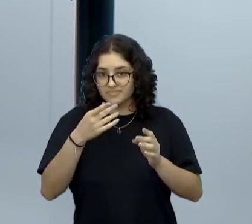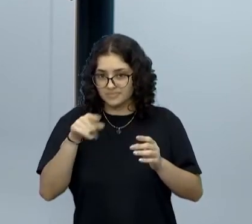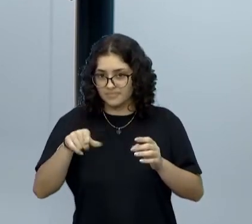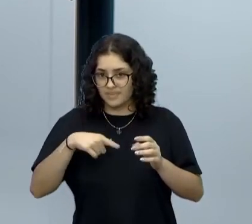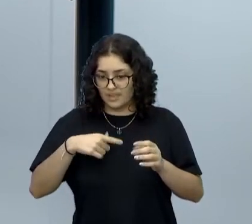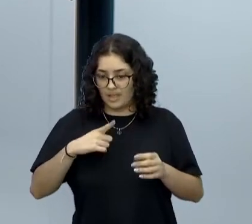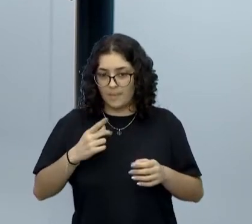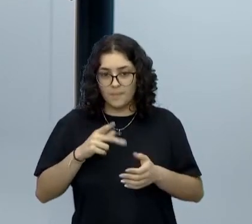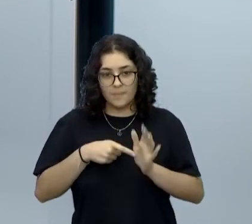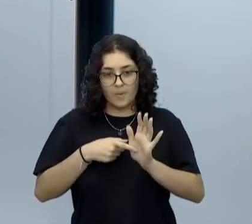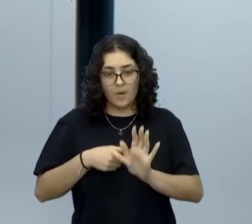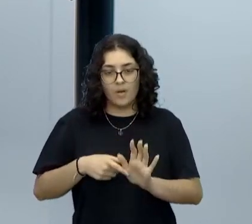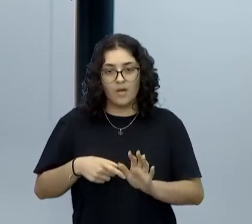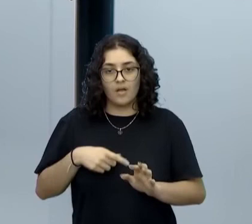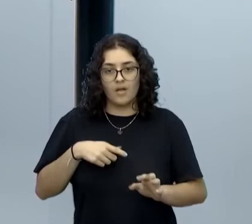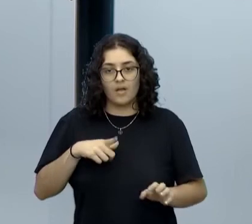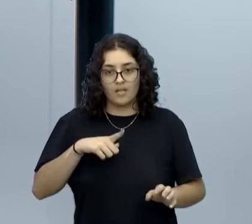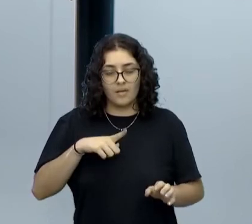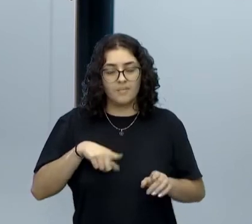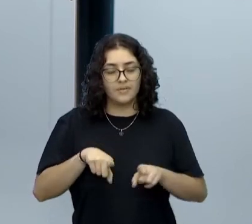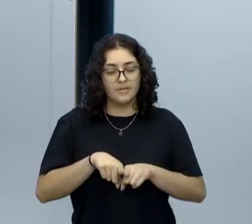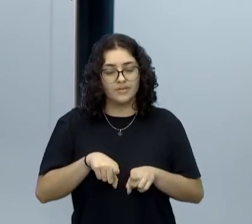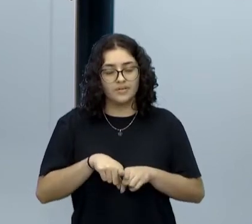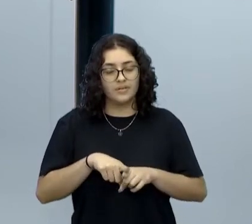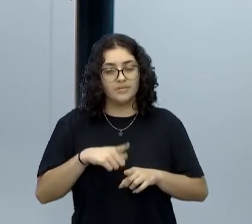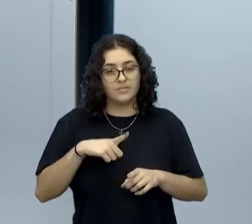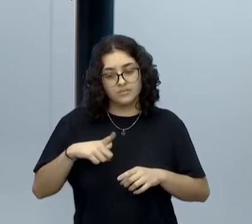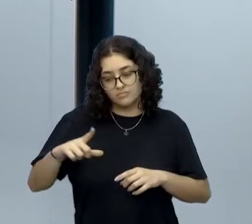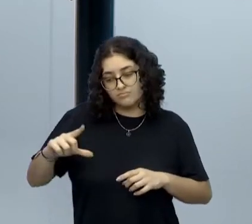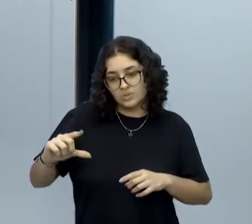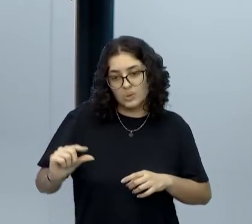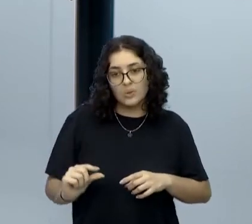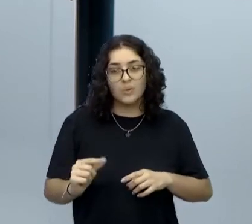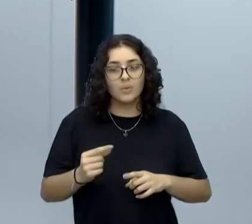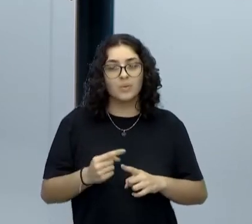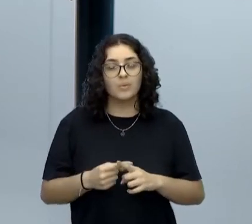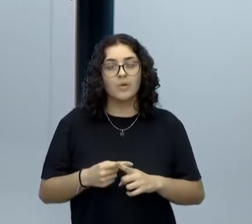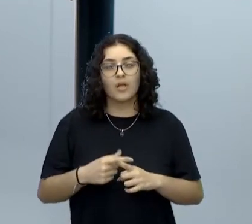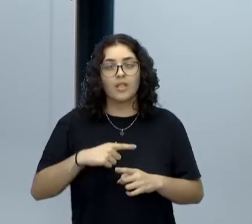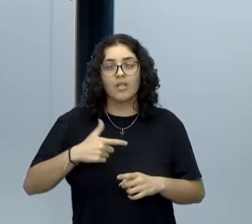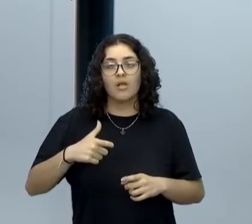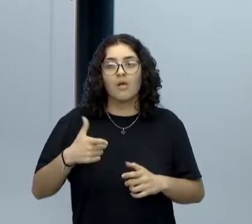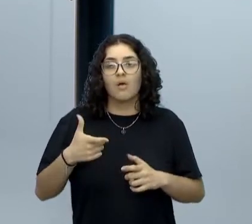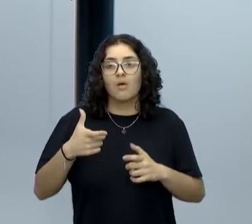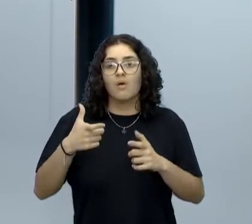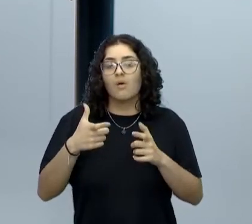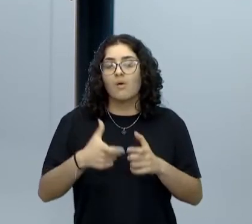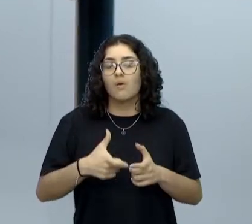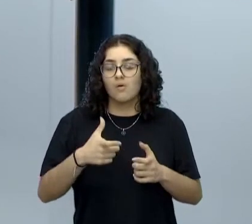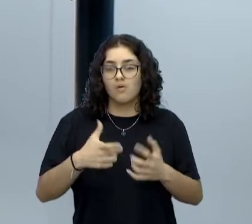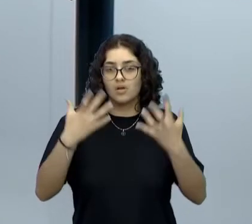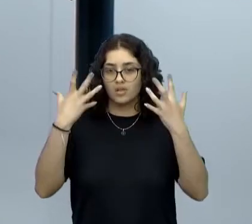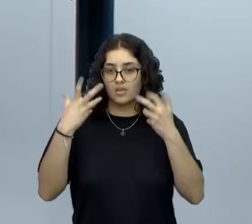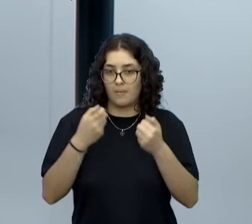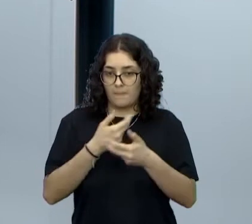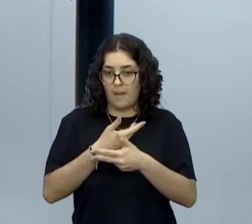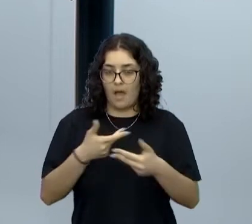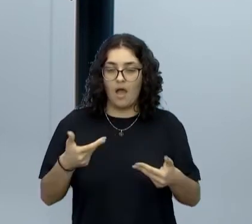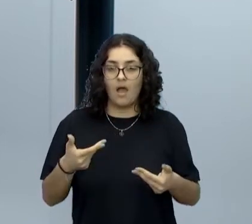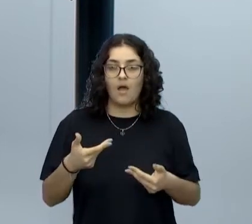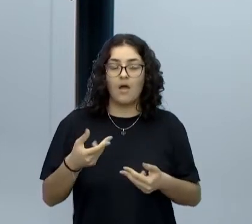exposto, essa fauna também, ela tende a diminuir, porque não tem aonde os animais que são